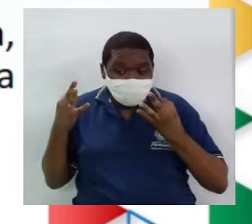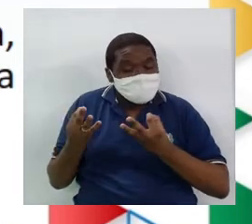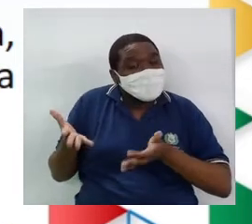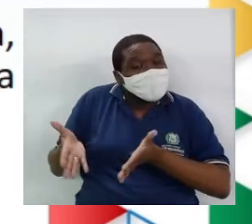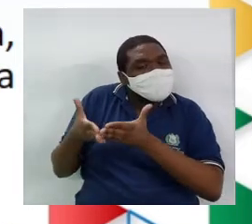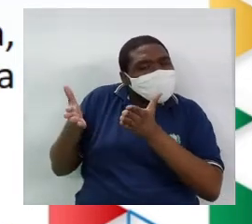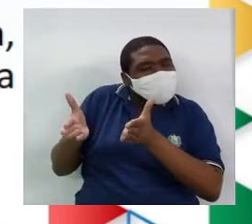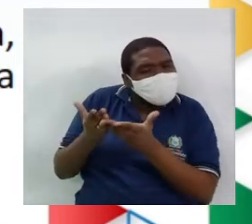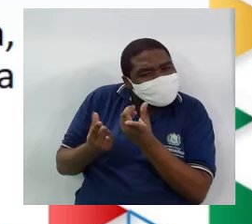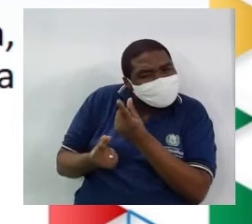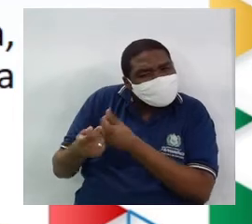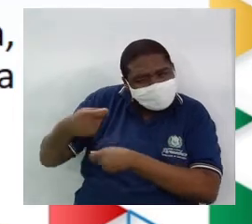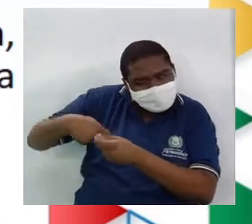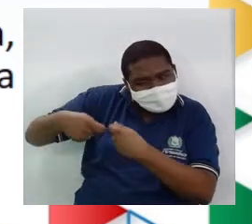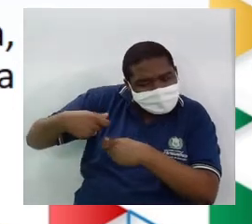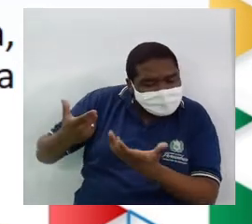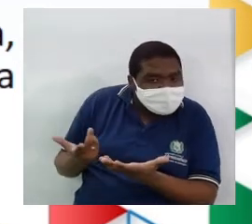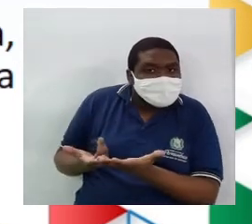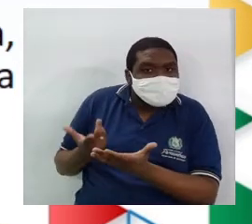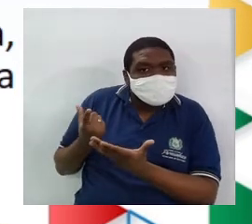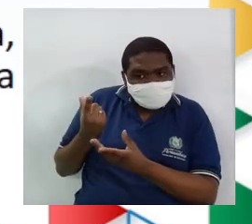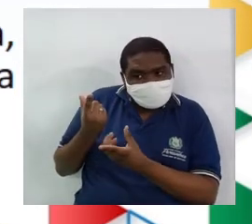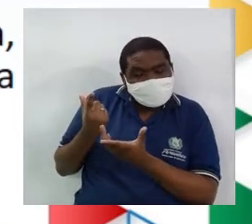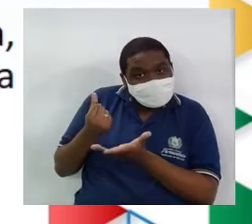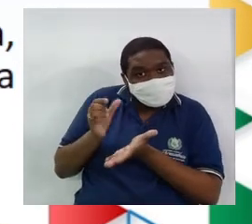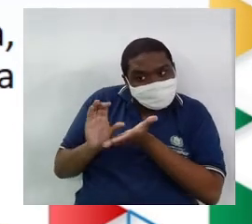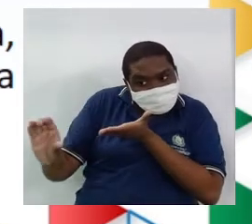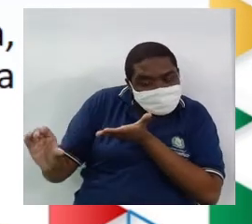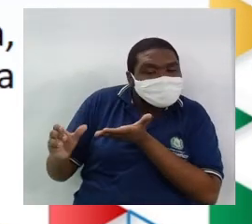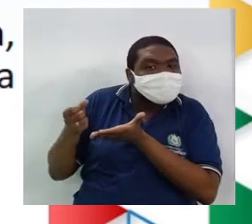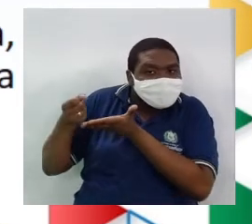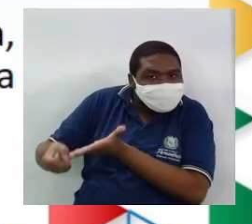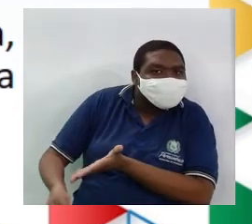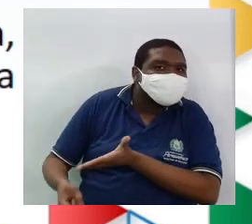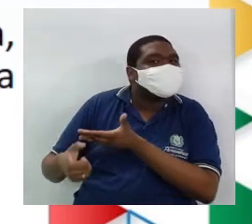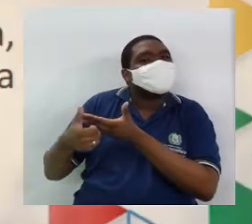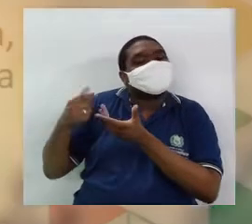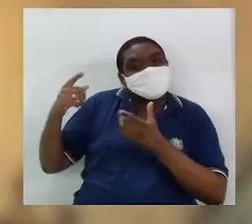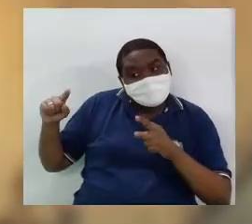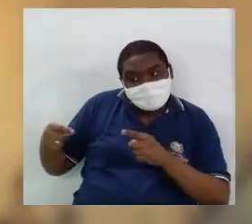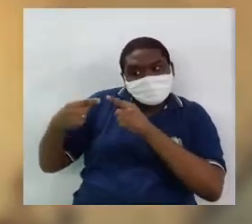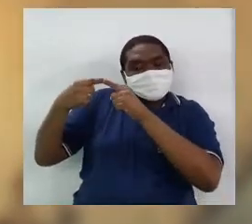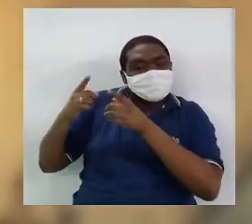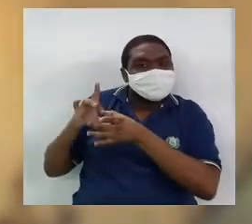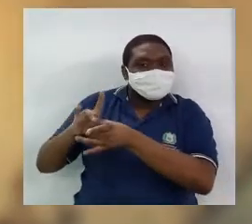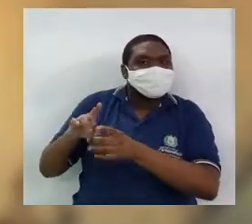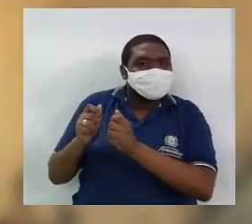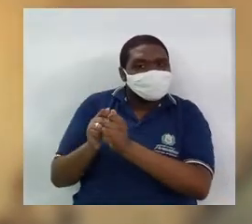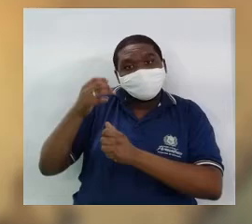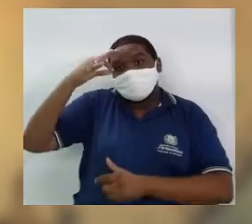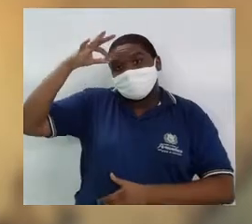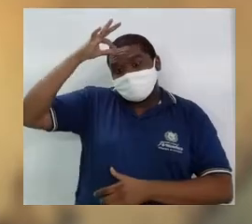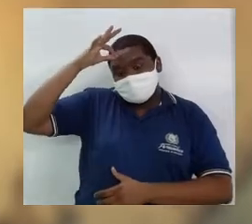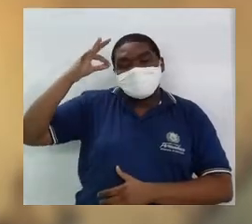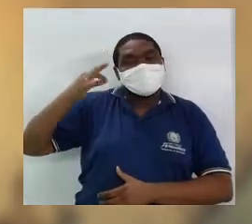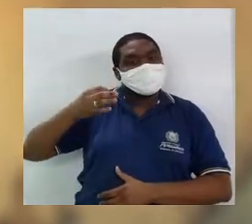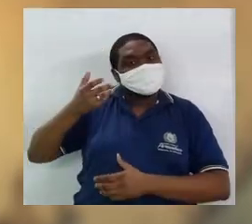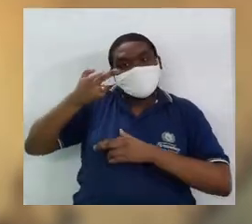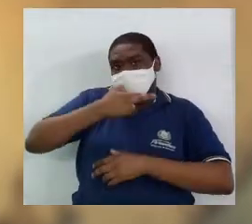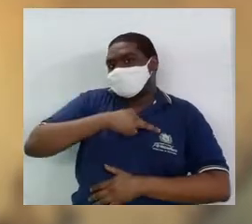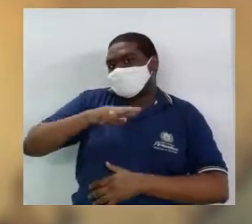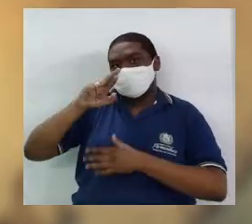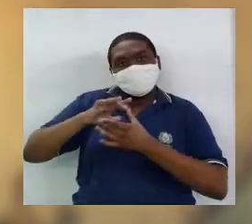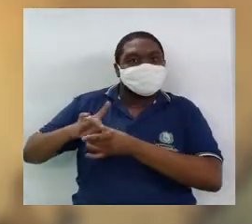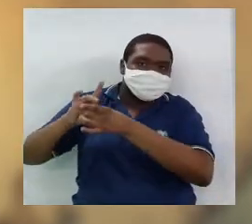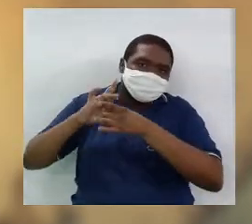renda, somando ao auxílio material aos valores da espiritualidade ecumênica. Olhando para mim,